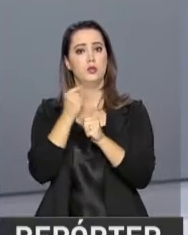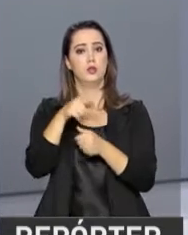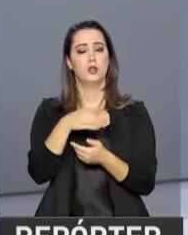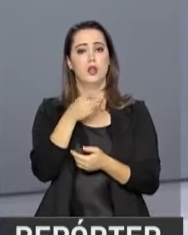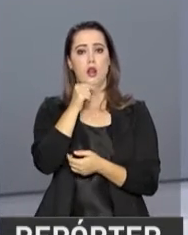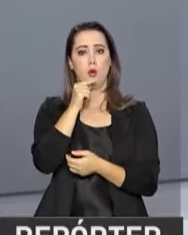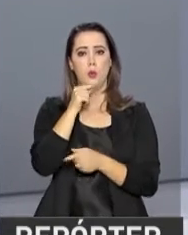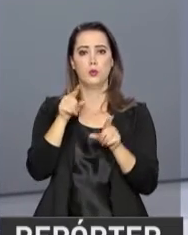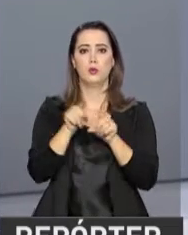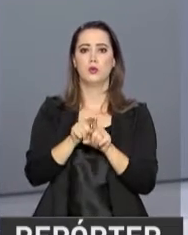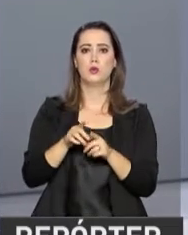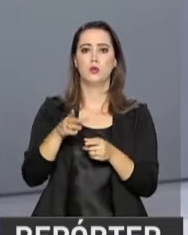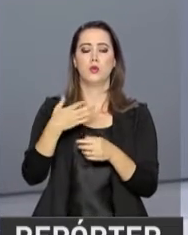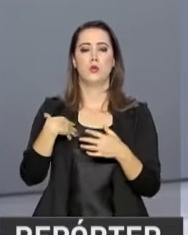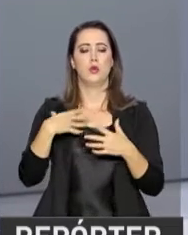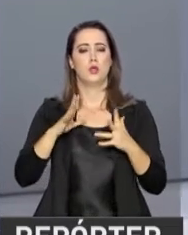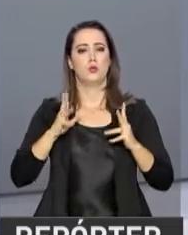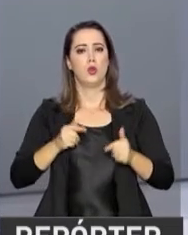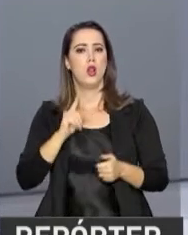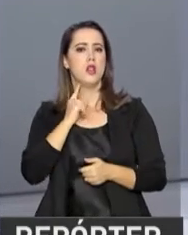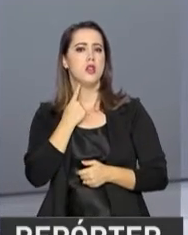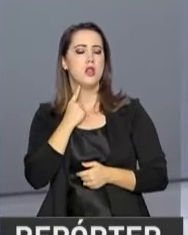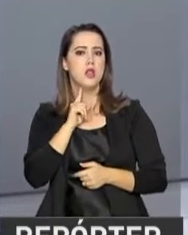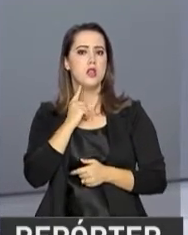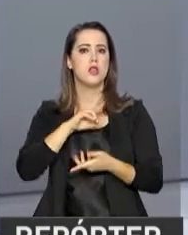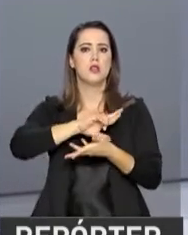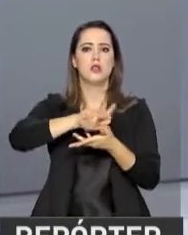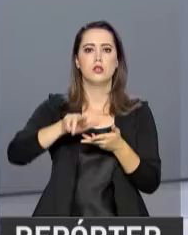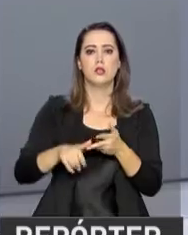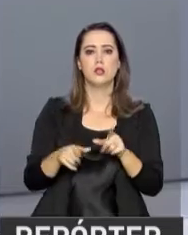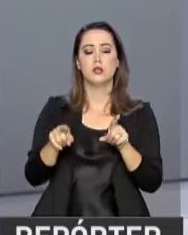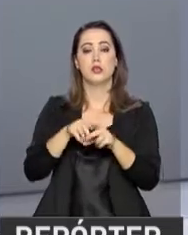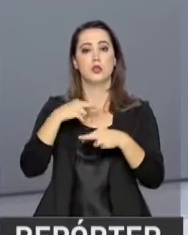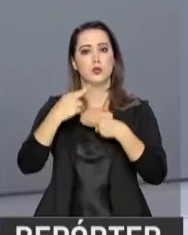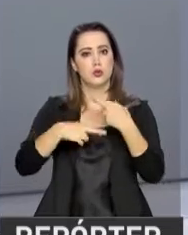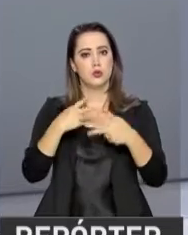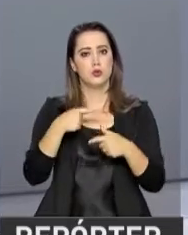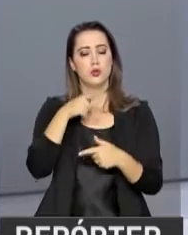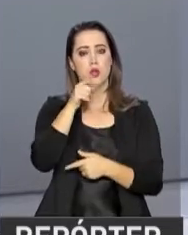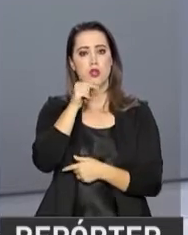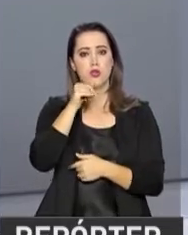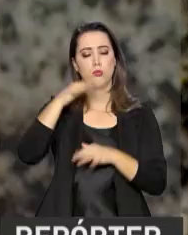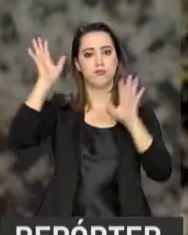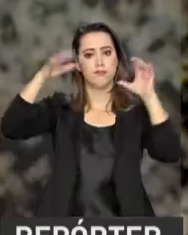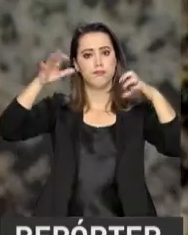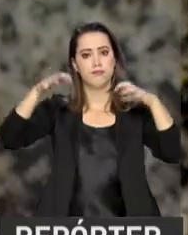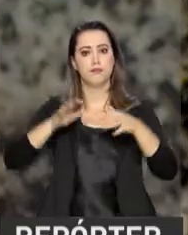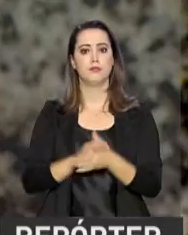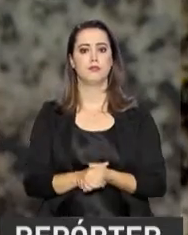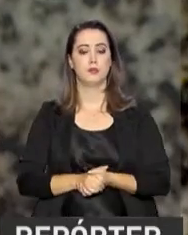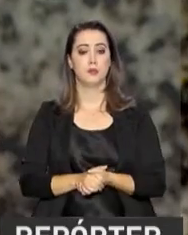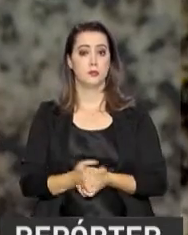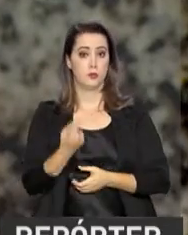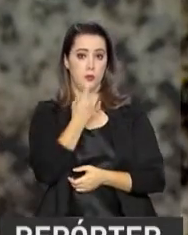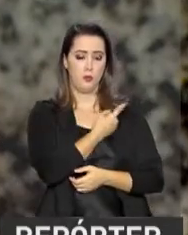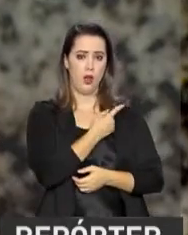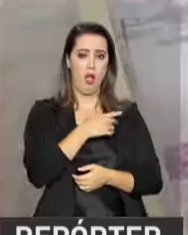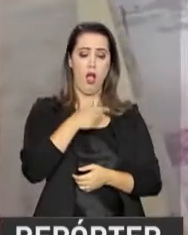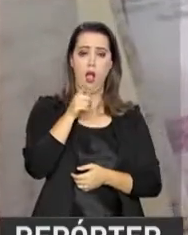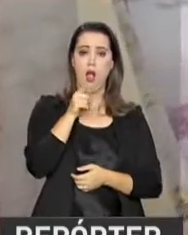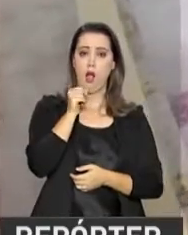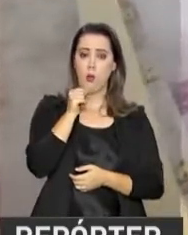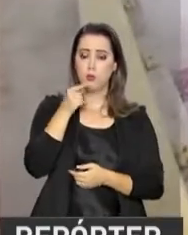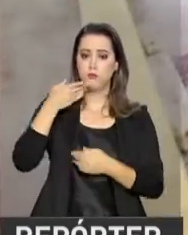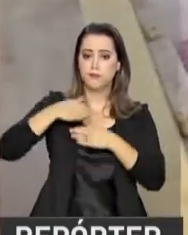de água e esgoto sanitário manejo de resíduos sólidos e de águas de chuva a água encanada